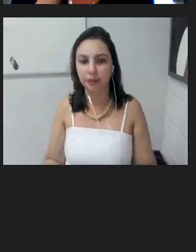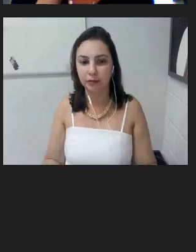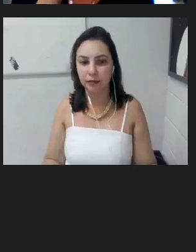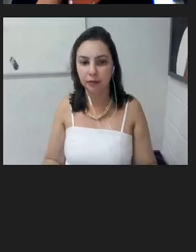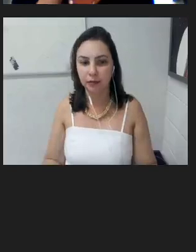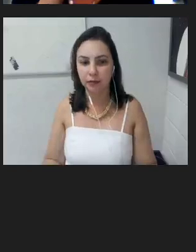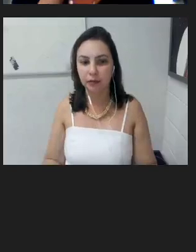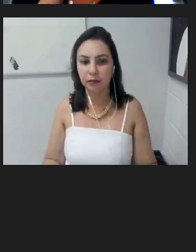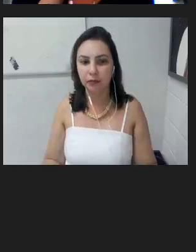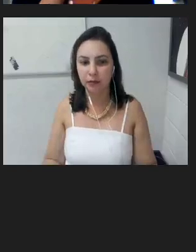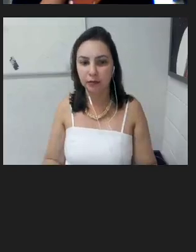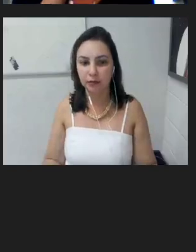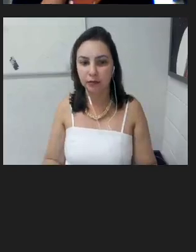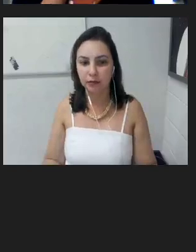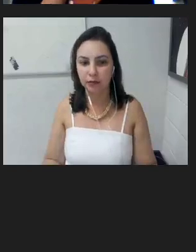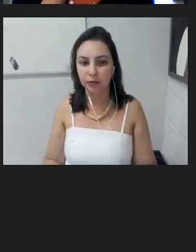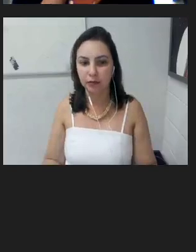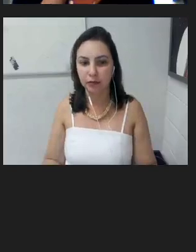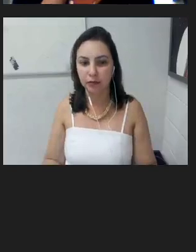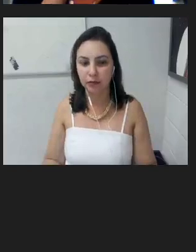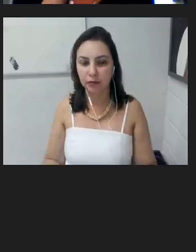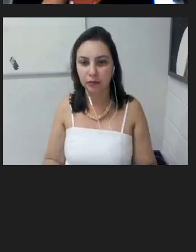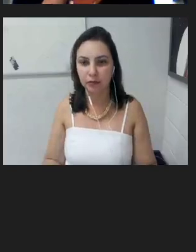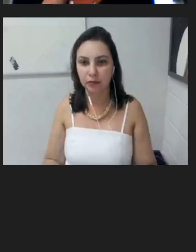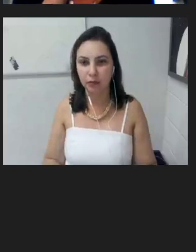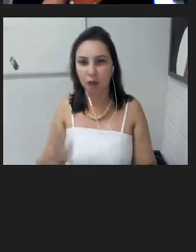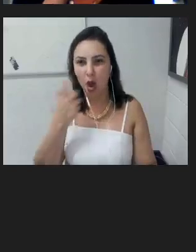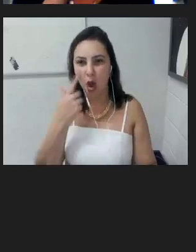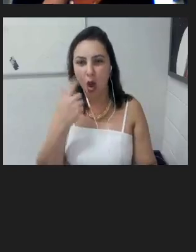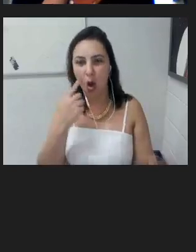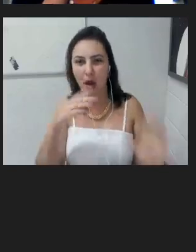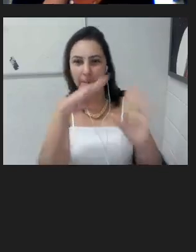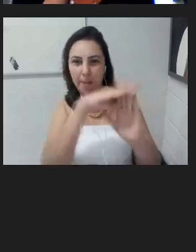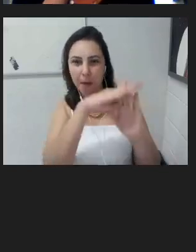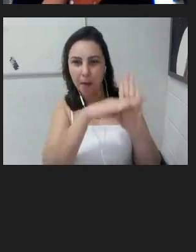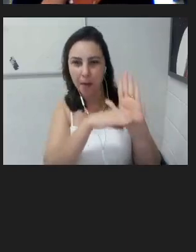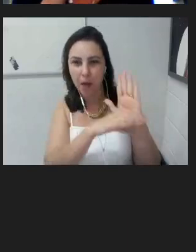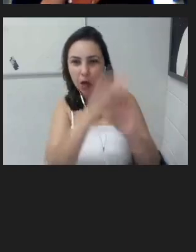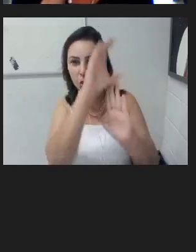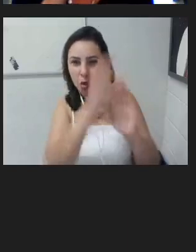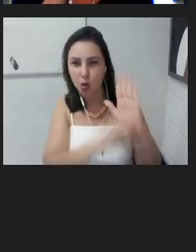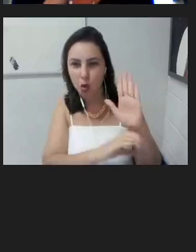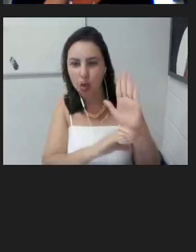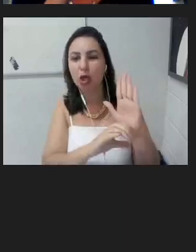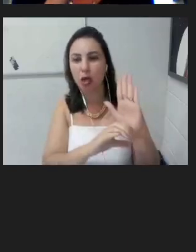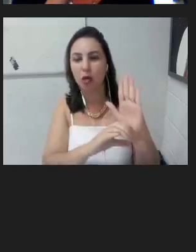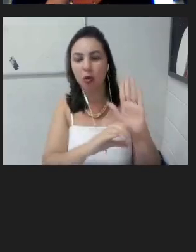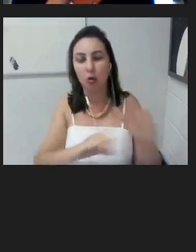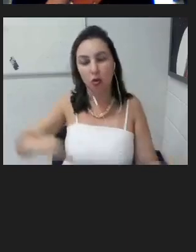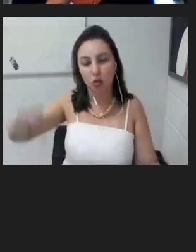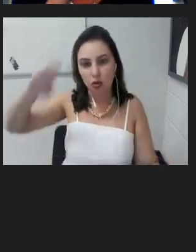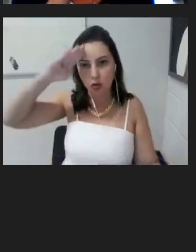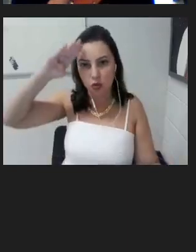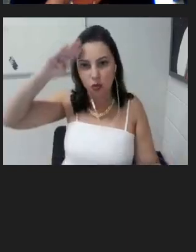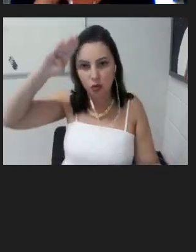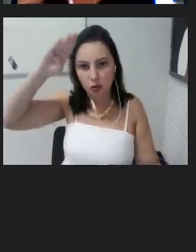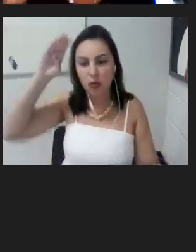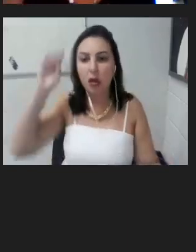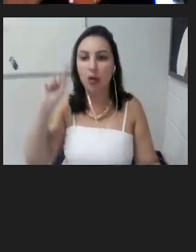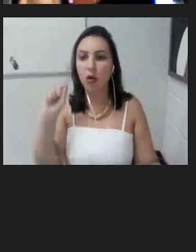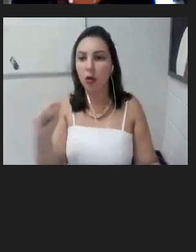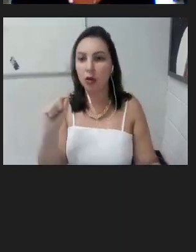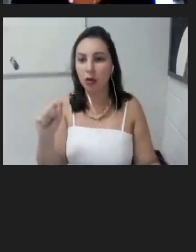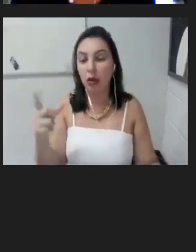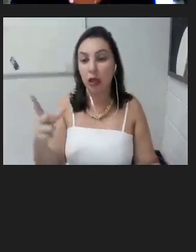quando a gente pega, por exemplo, as diretrizes curriculares dos cursos superiores, eles trazem de maneira